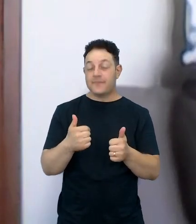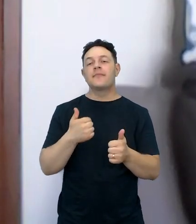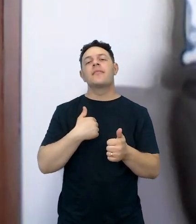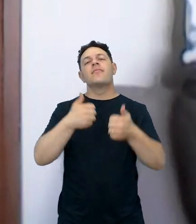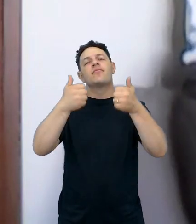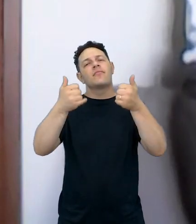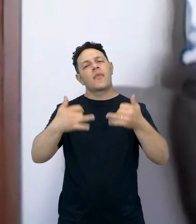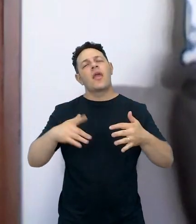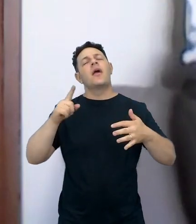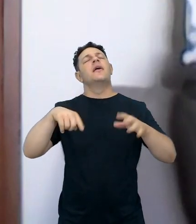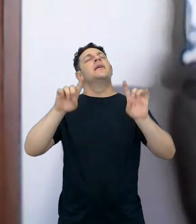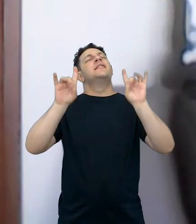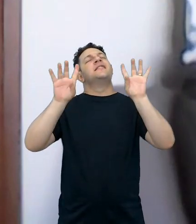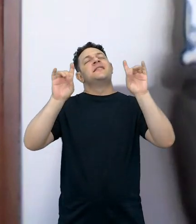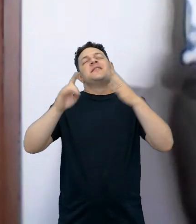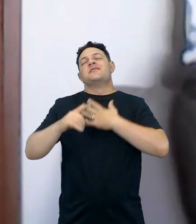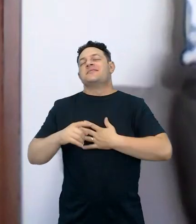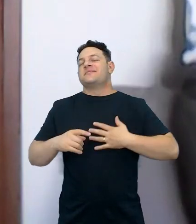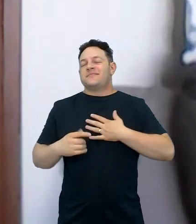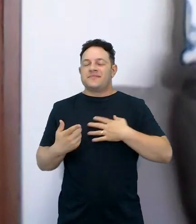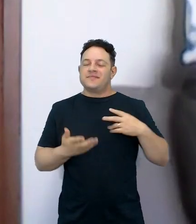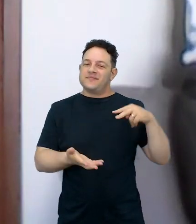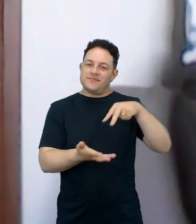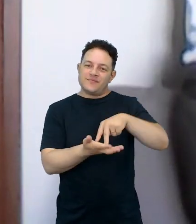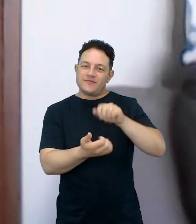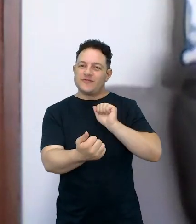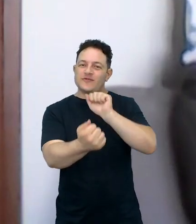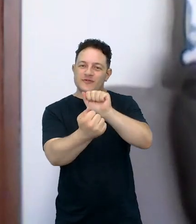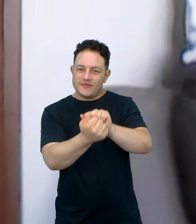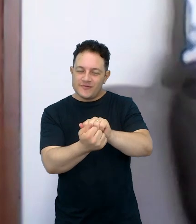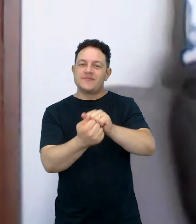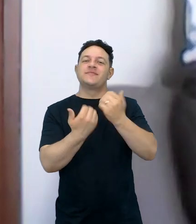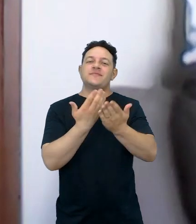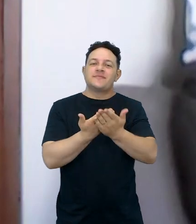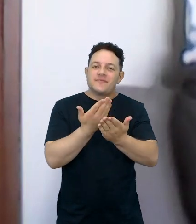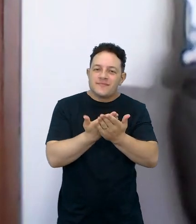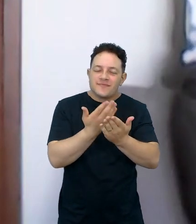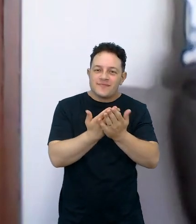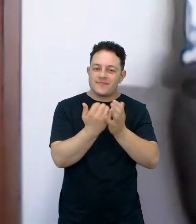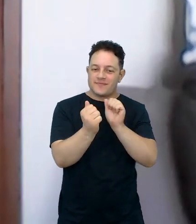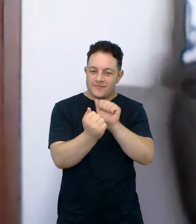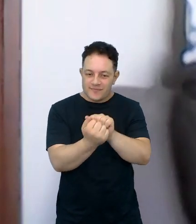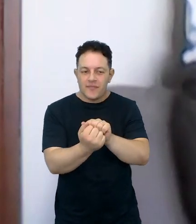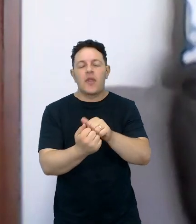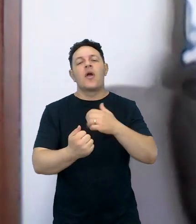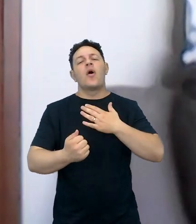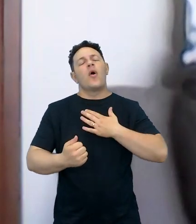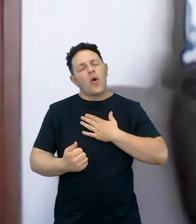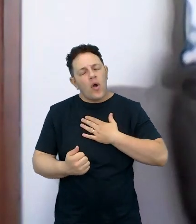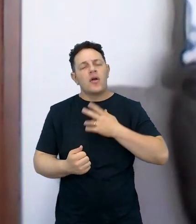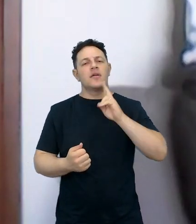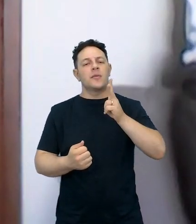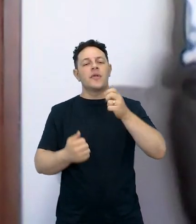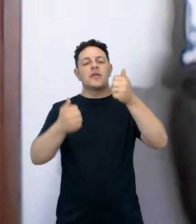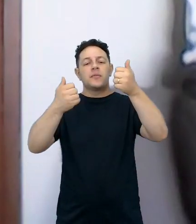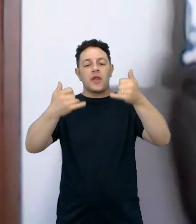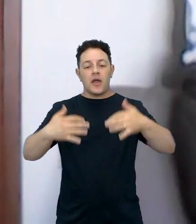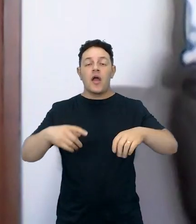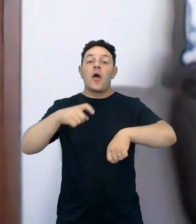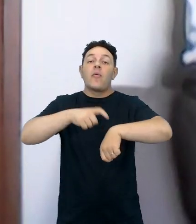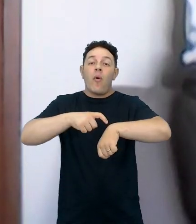um privilégio muito grande eu estar aqui com vocês estudando. Eu sempre gosto de colocar momento